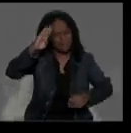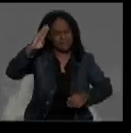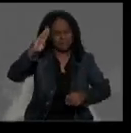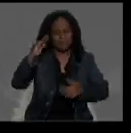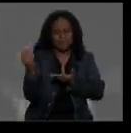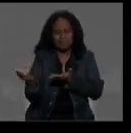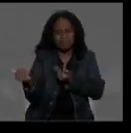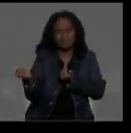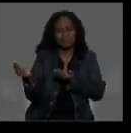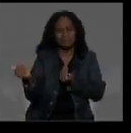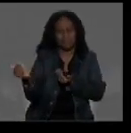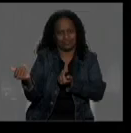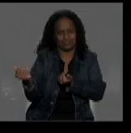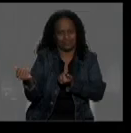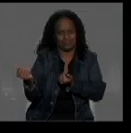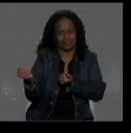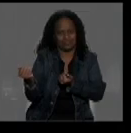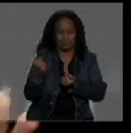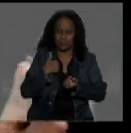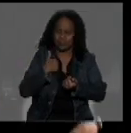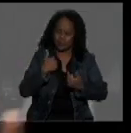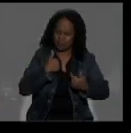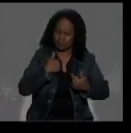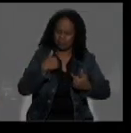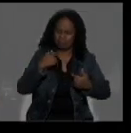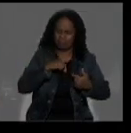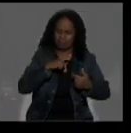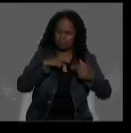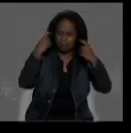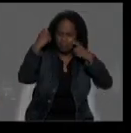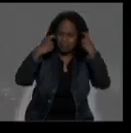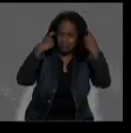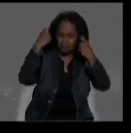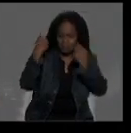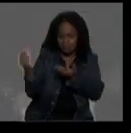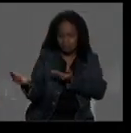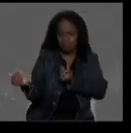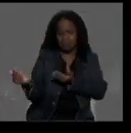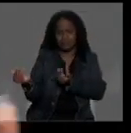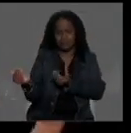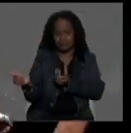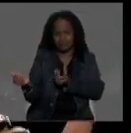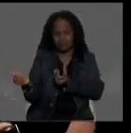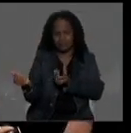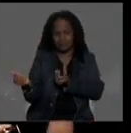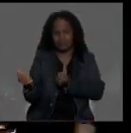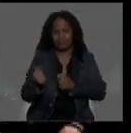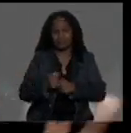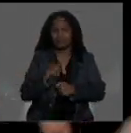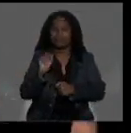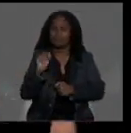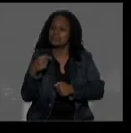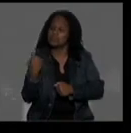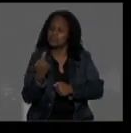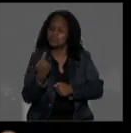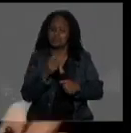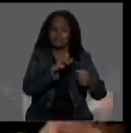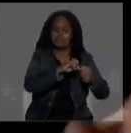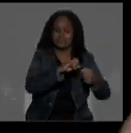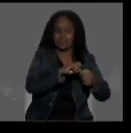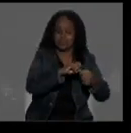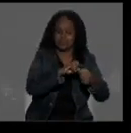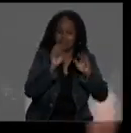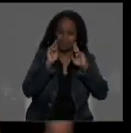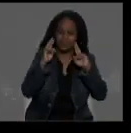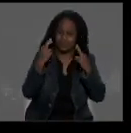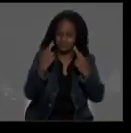juventude, né? Porque eu tenho uma preocupação muito grande com a juventude. E o que nós fizemos?